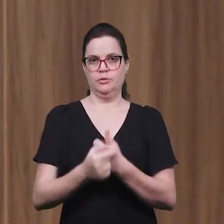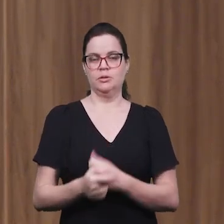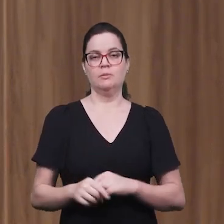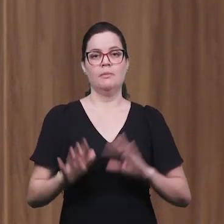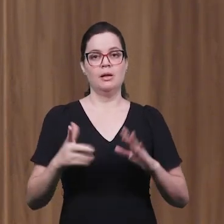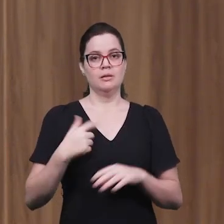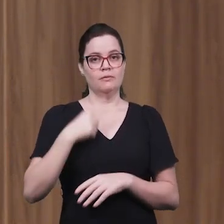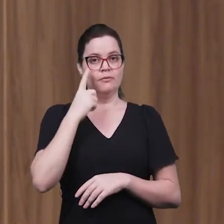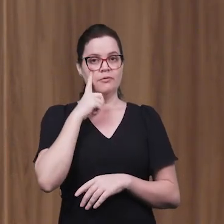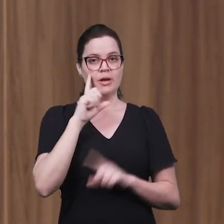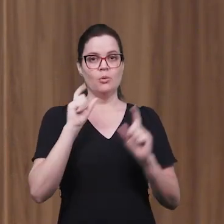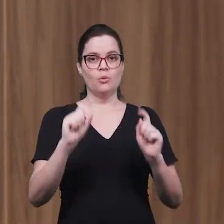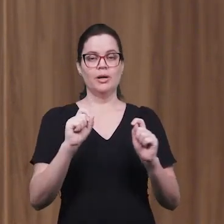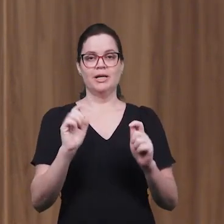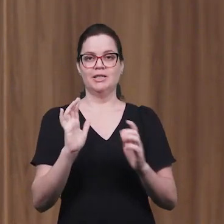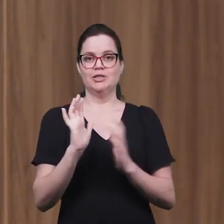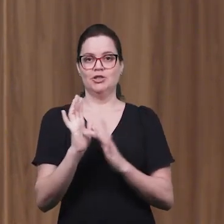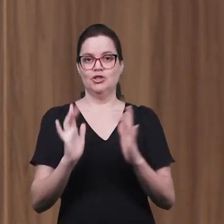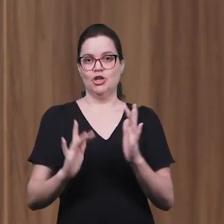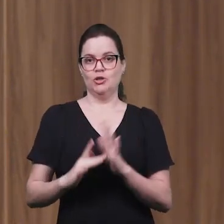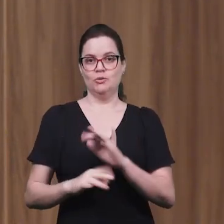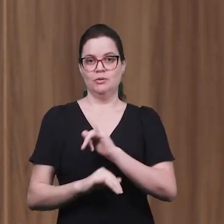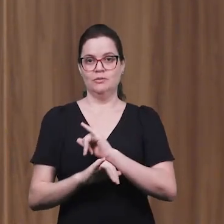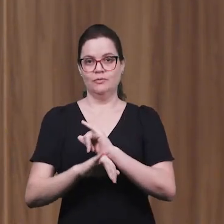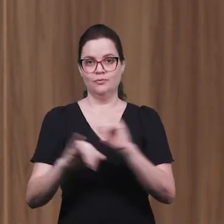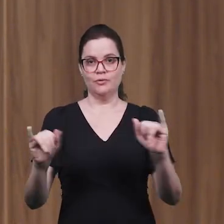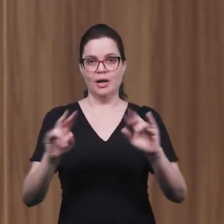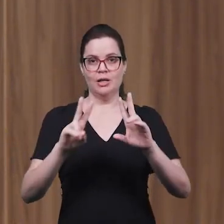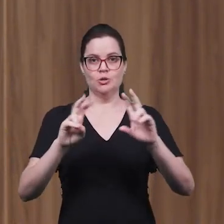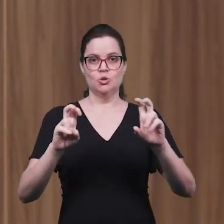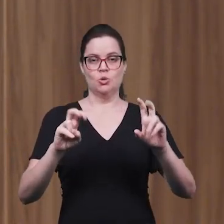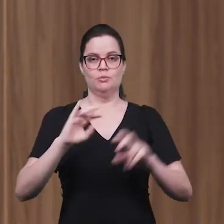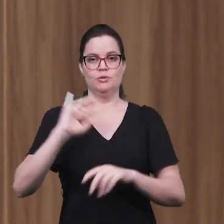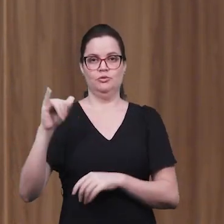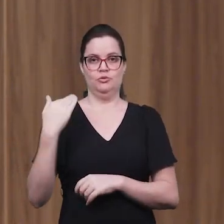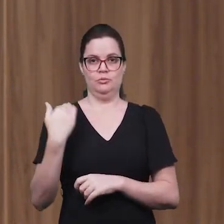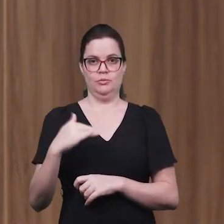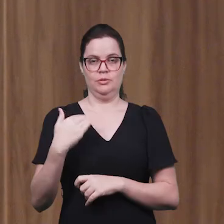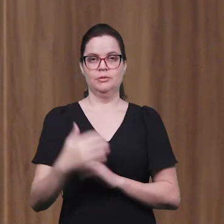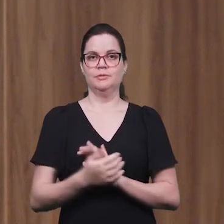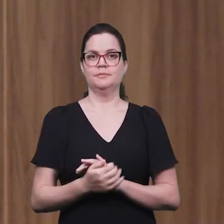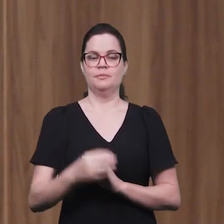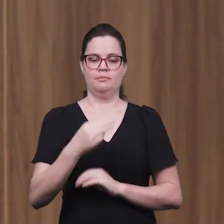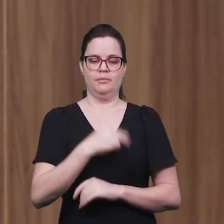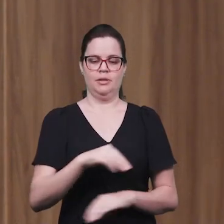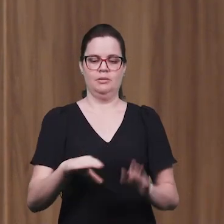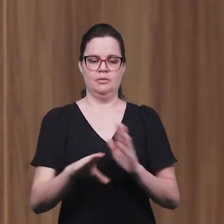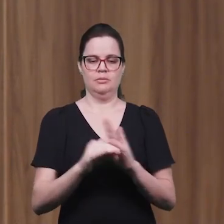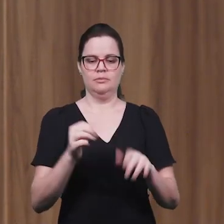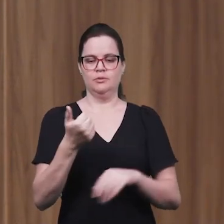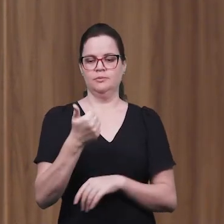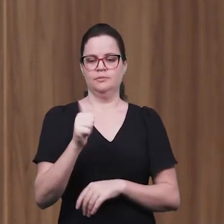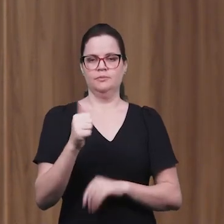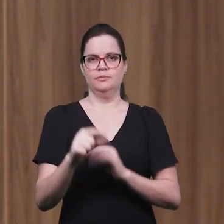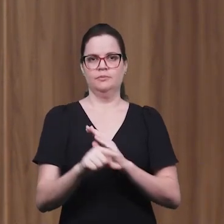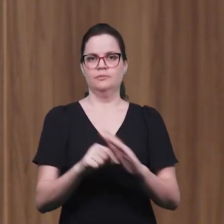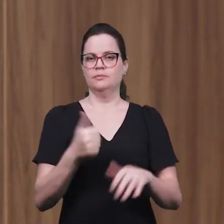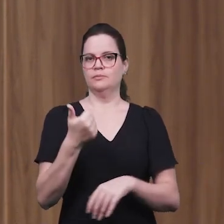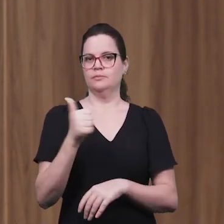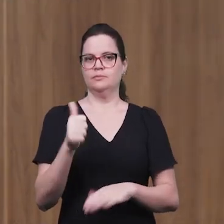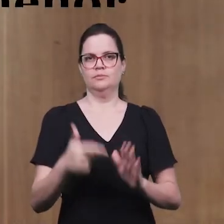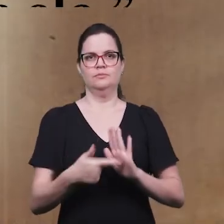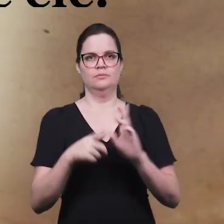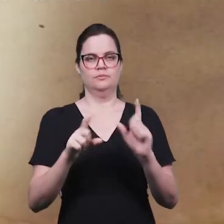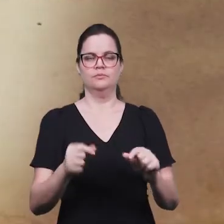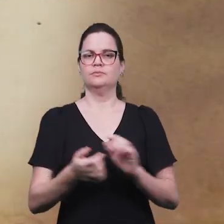que Jesus fala sobre João. Aí Mateus, no capítulo 11, versículo 11, diz